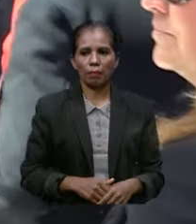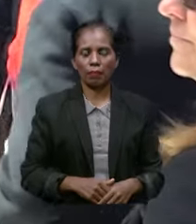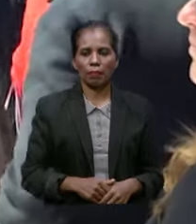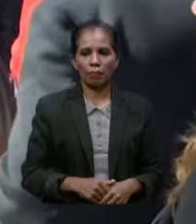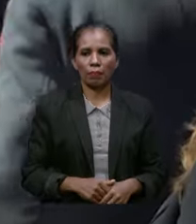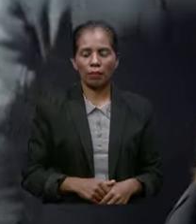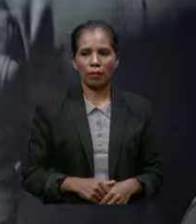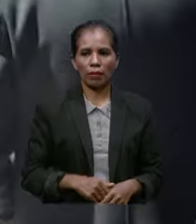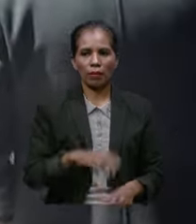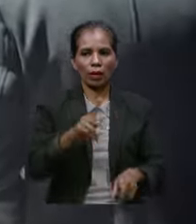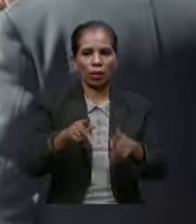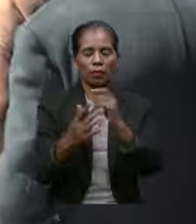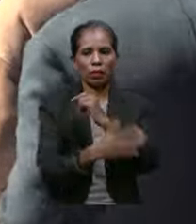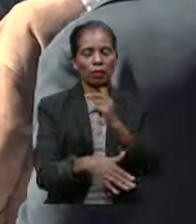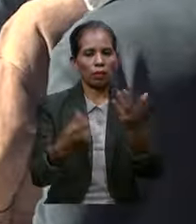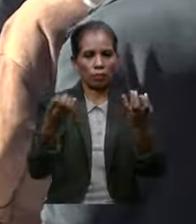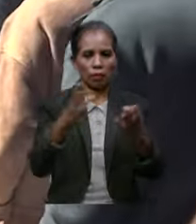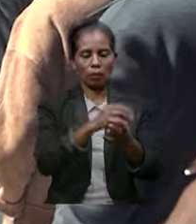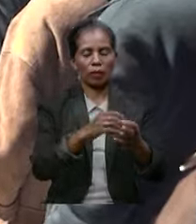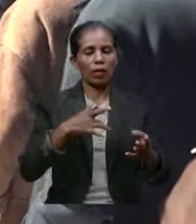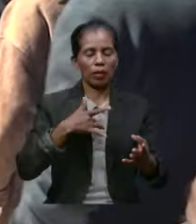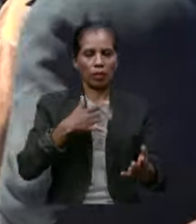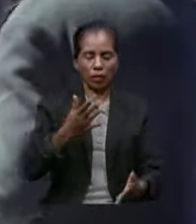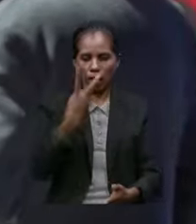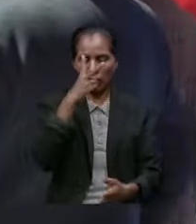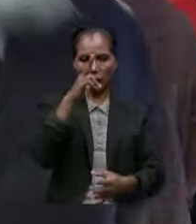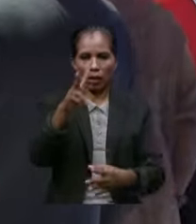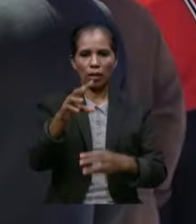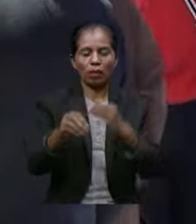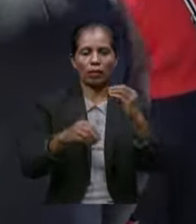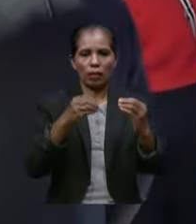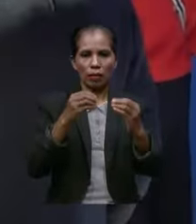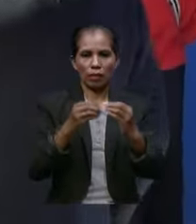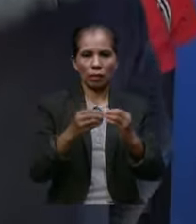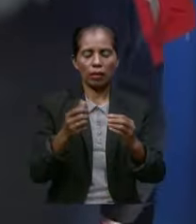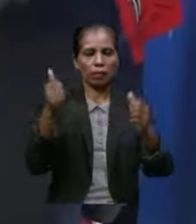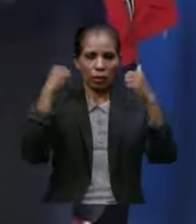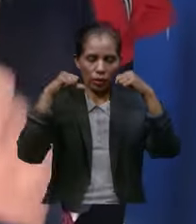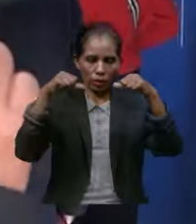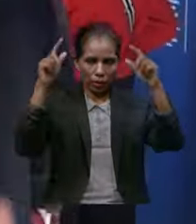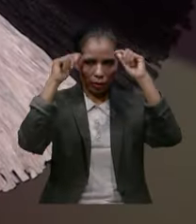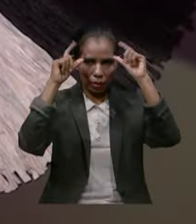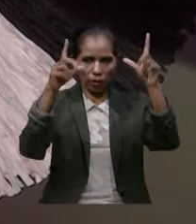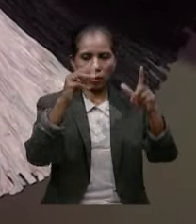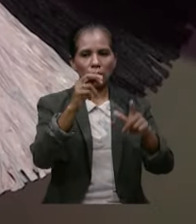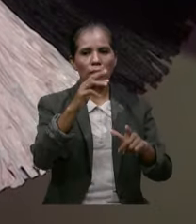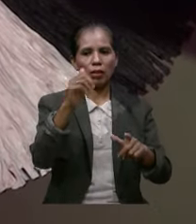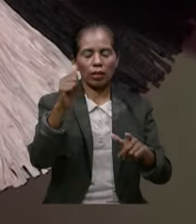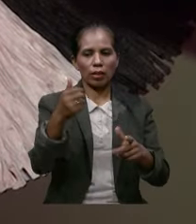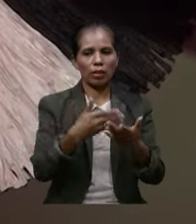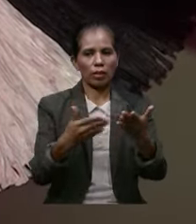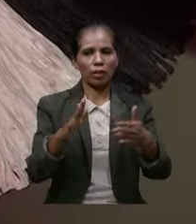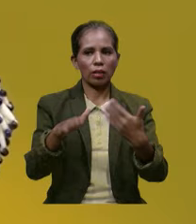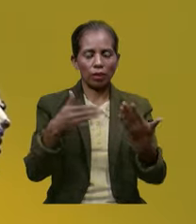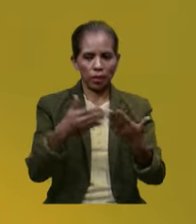E a abertura né é mais estrangeiro para como que entusiasmo teve sobre a reina Rona apresentação russa artista timoruan Maria Madeira na obra refere, no